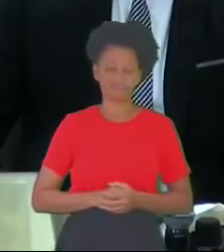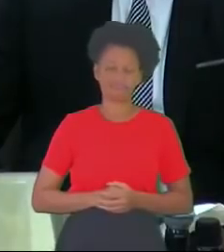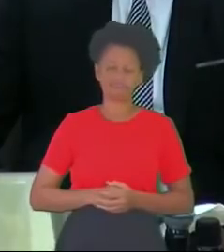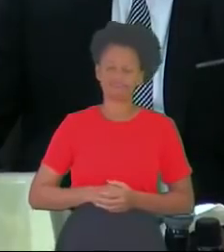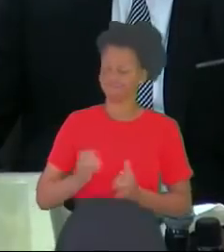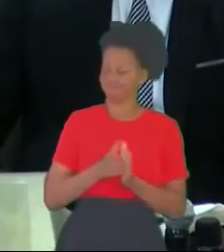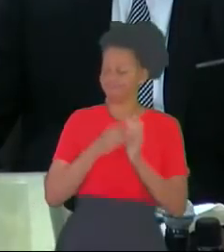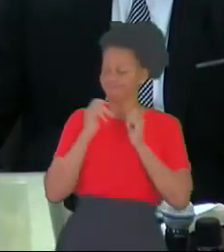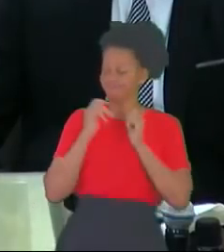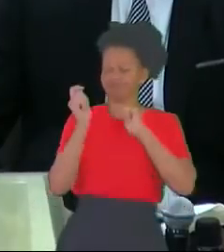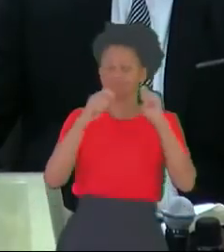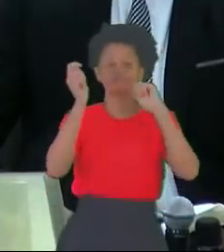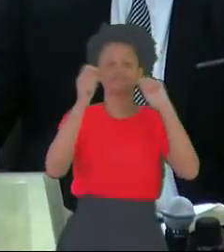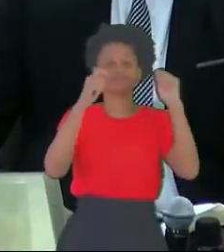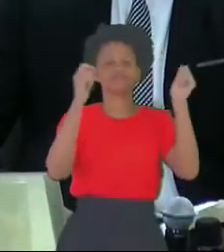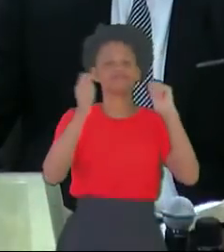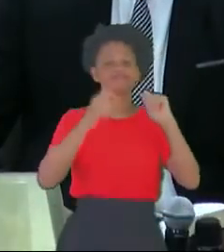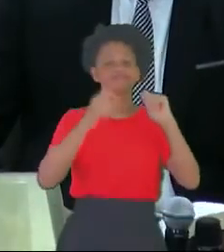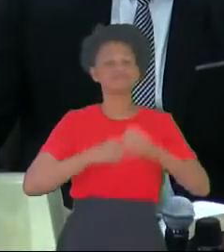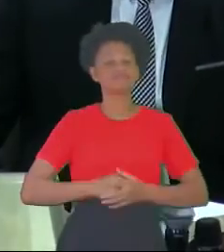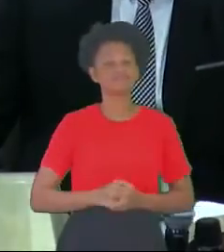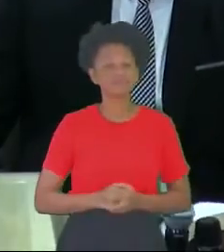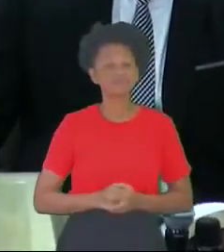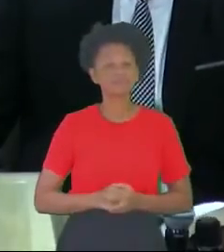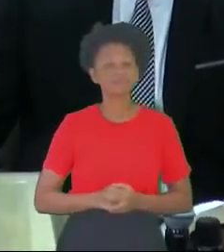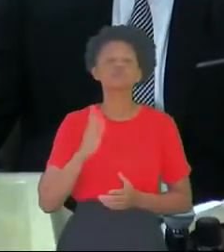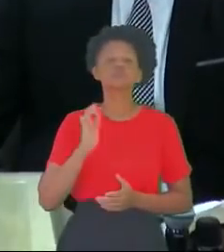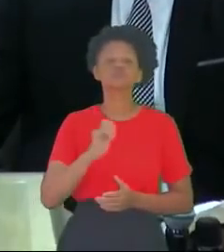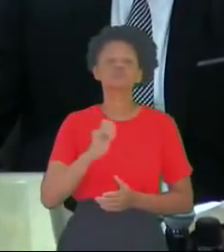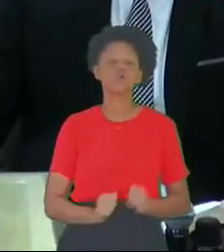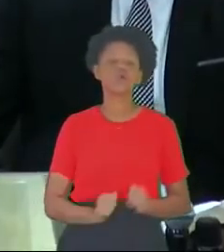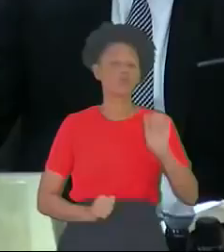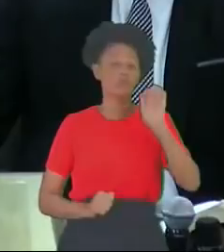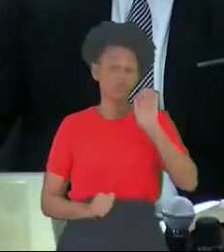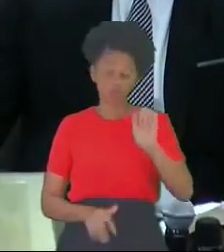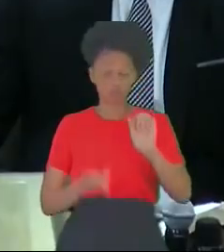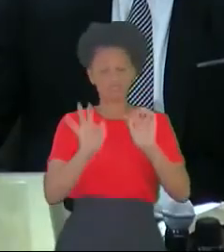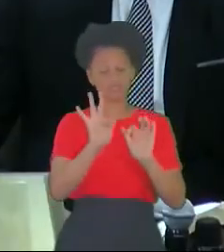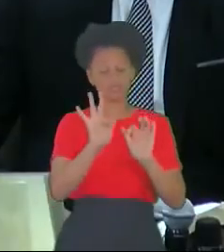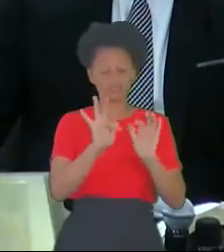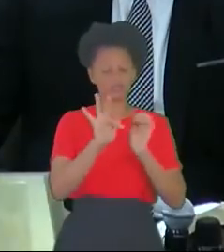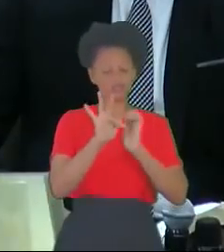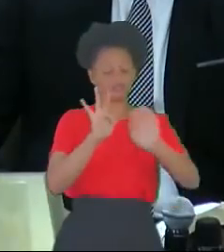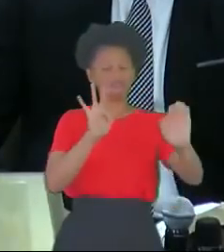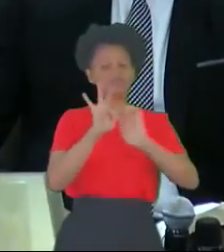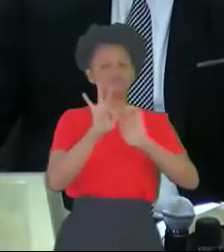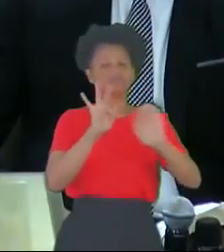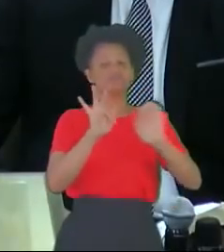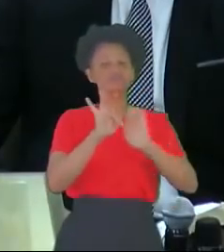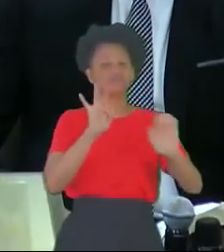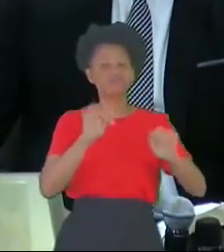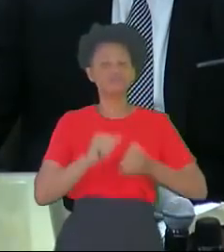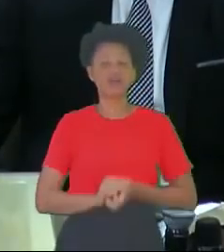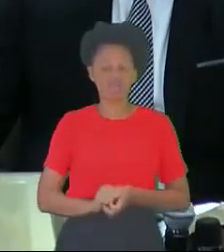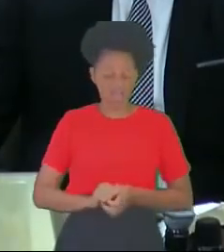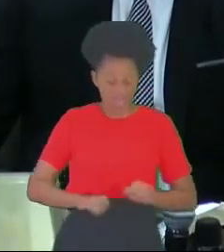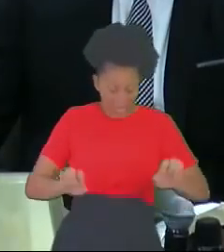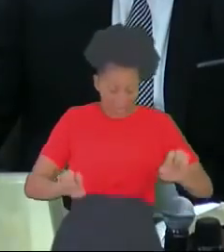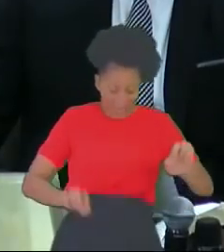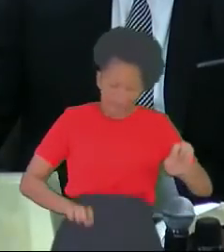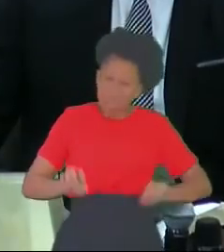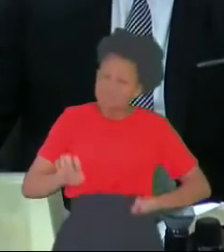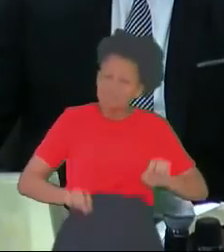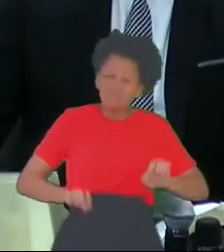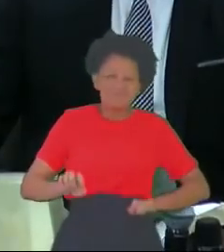Aleluia. Só escapou Filadélfia. Só escapou Esmirna. A igreja de Laodiceia,